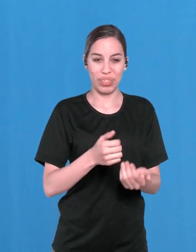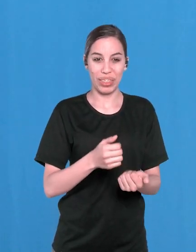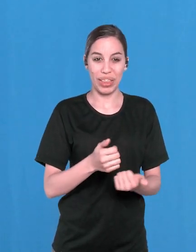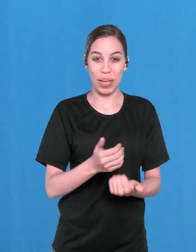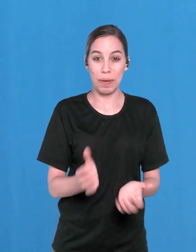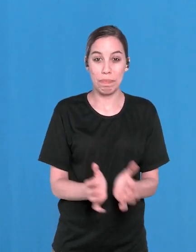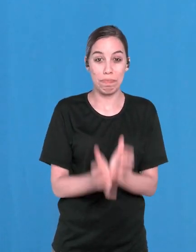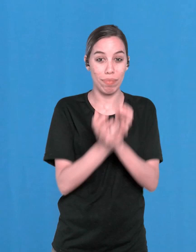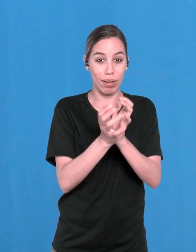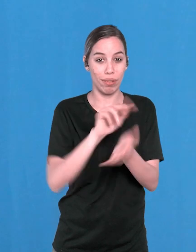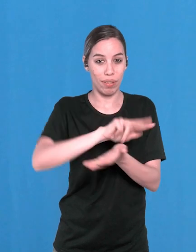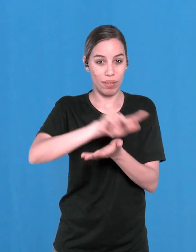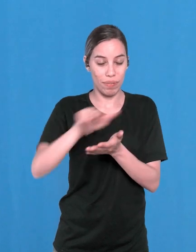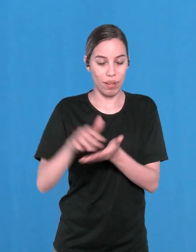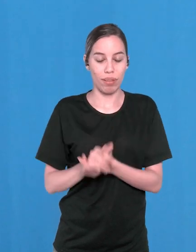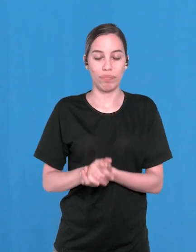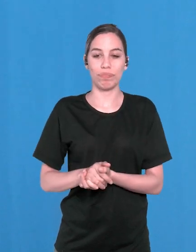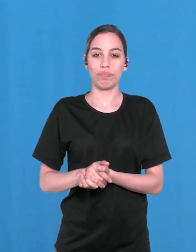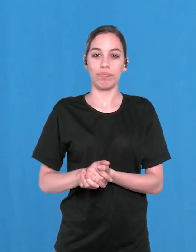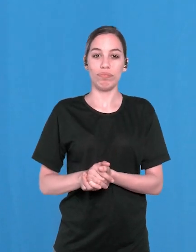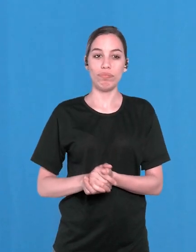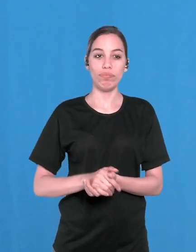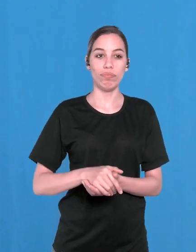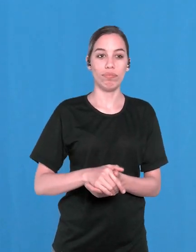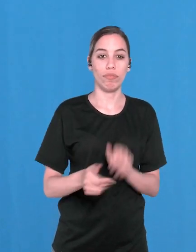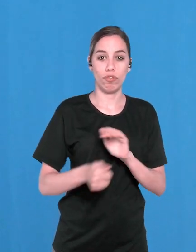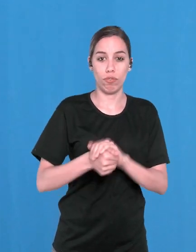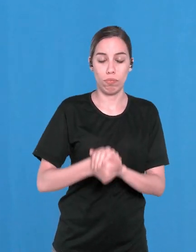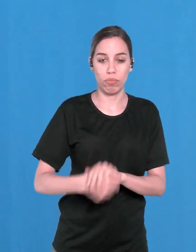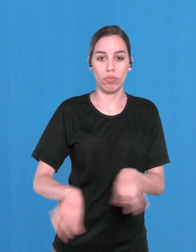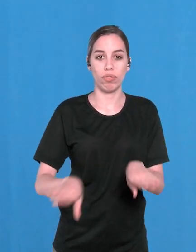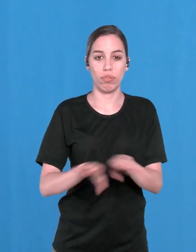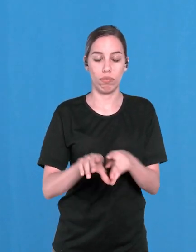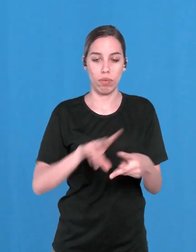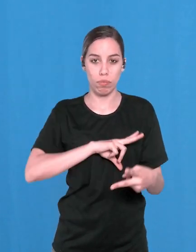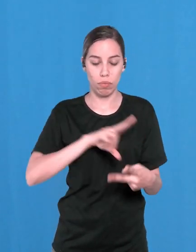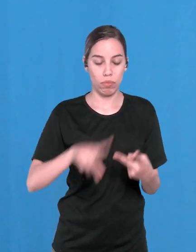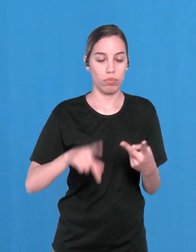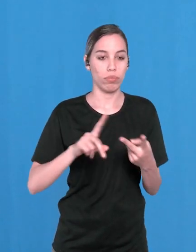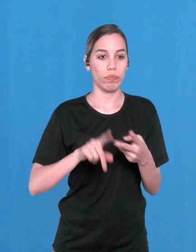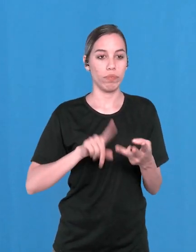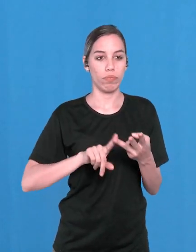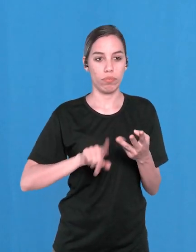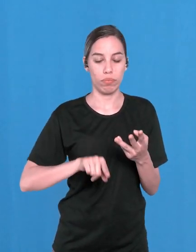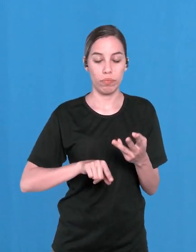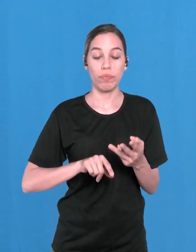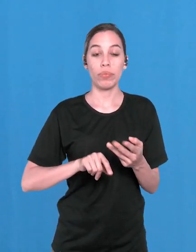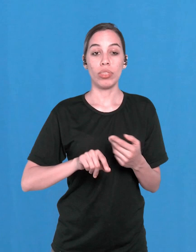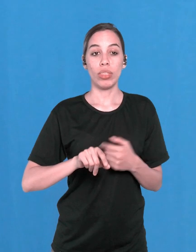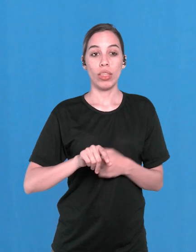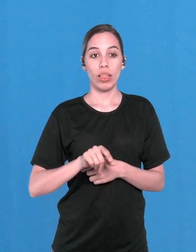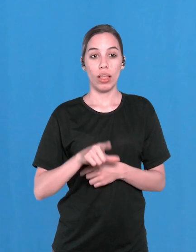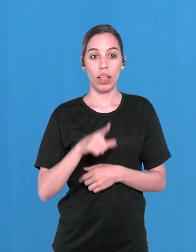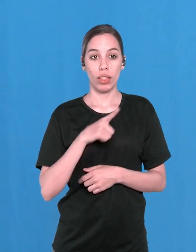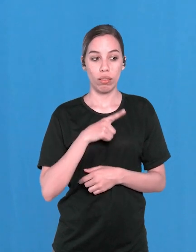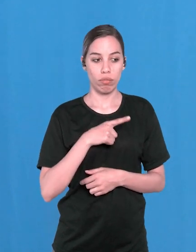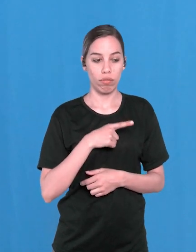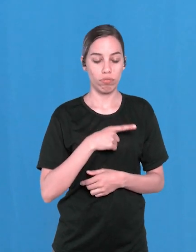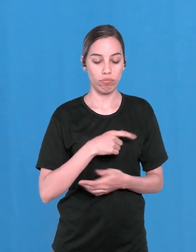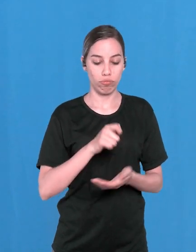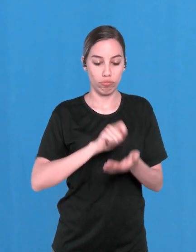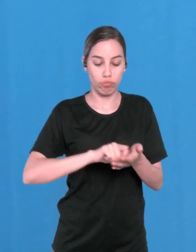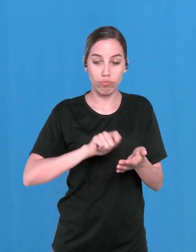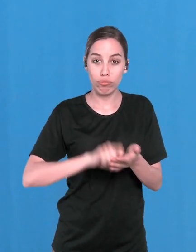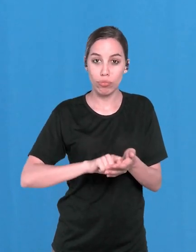Literatura, Portugal Telecom de Literatura e Oceanos. Com o Livro dos Nomes, recebeu menção